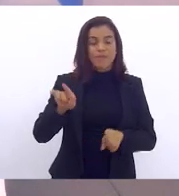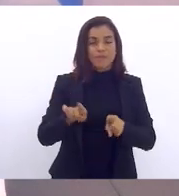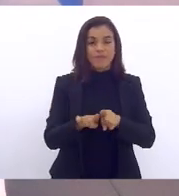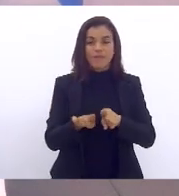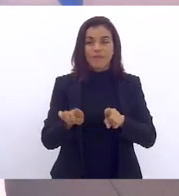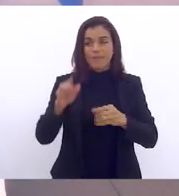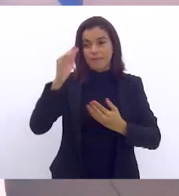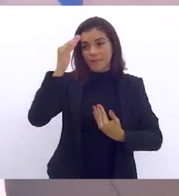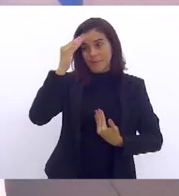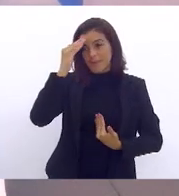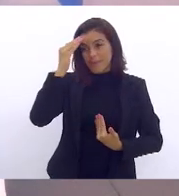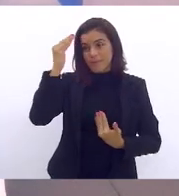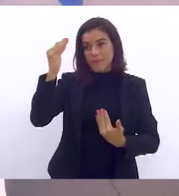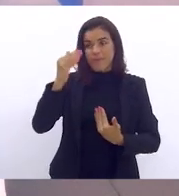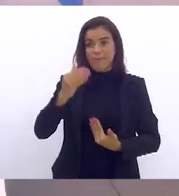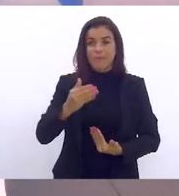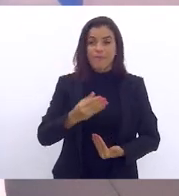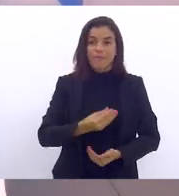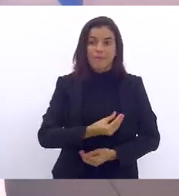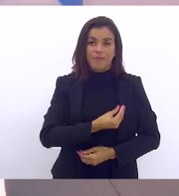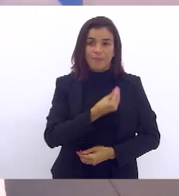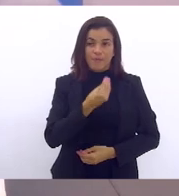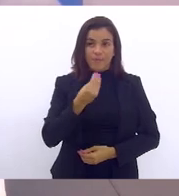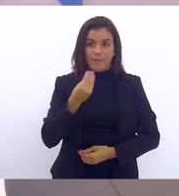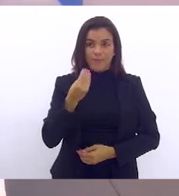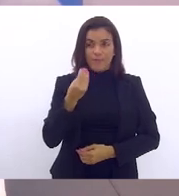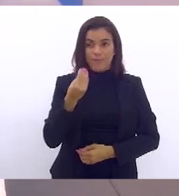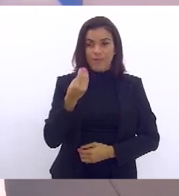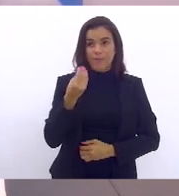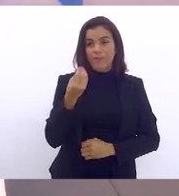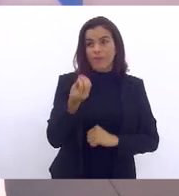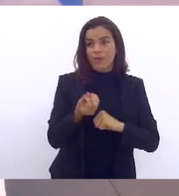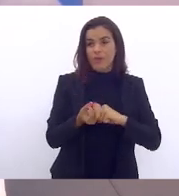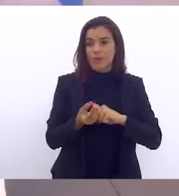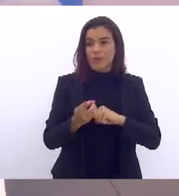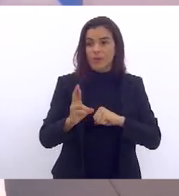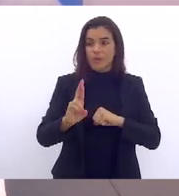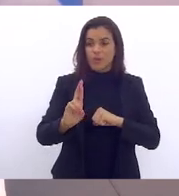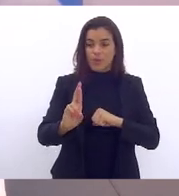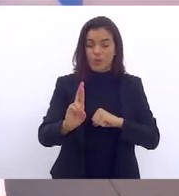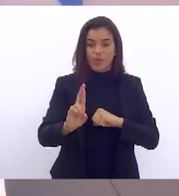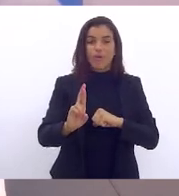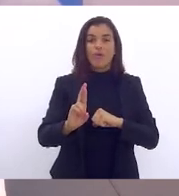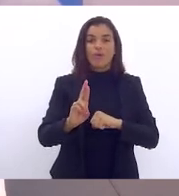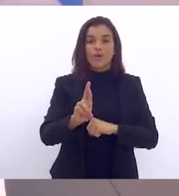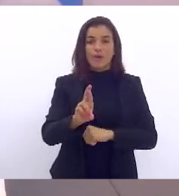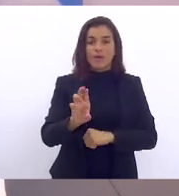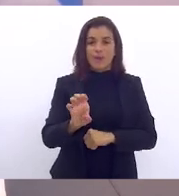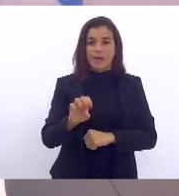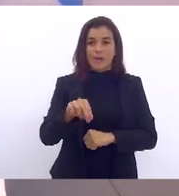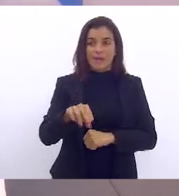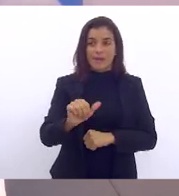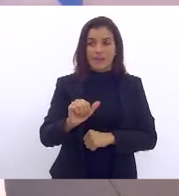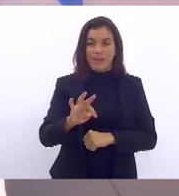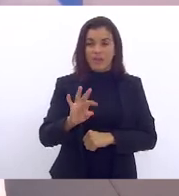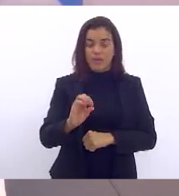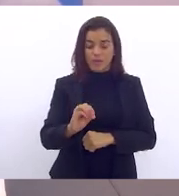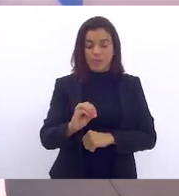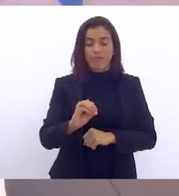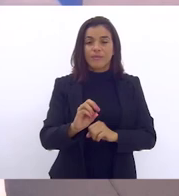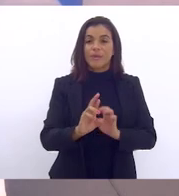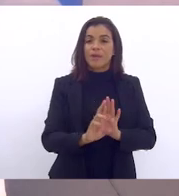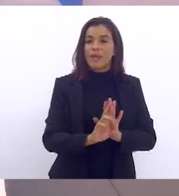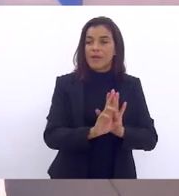aqui apresenta do Dr Renato Gomide representando aqui também a secretaria